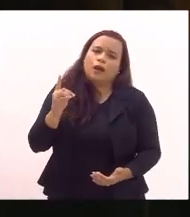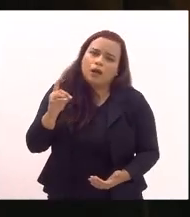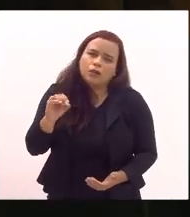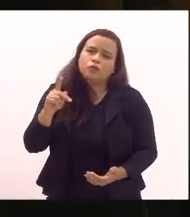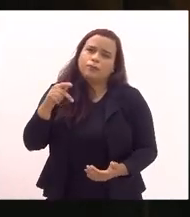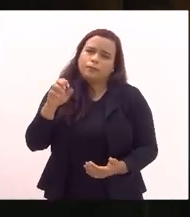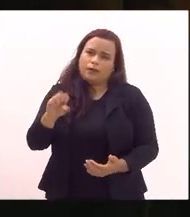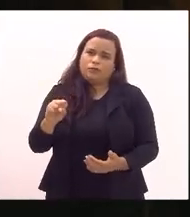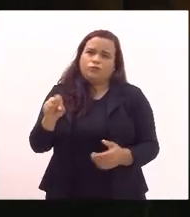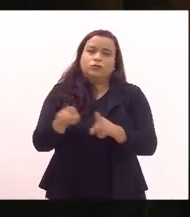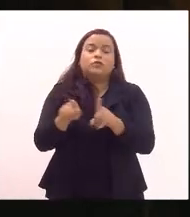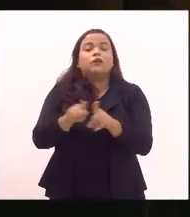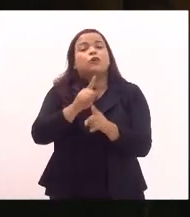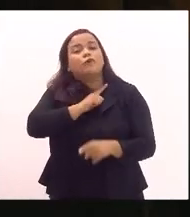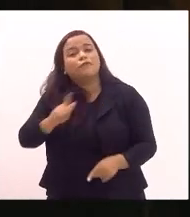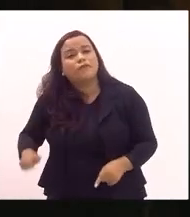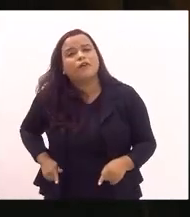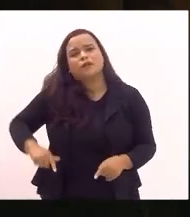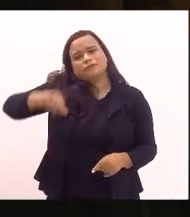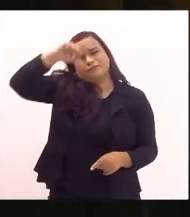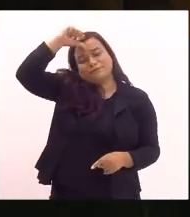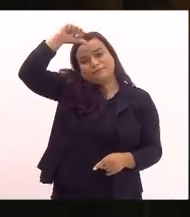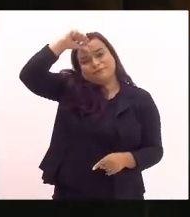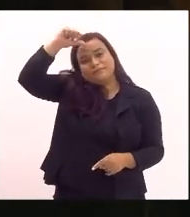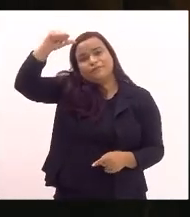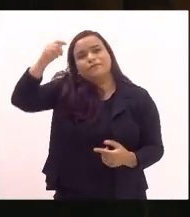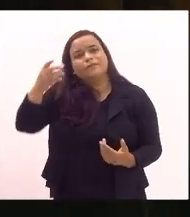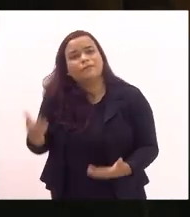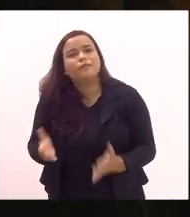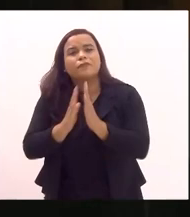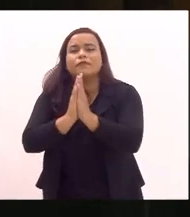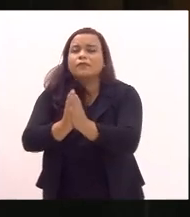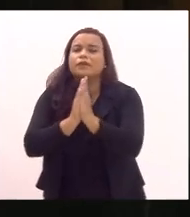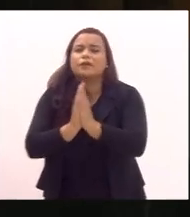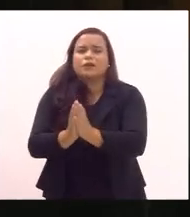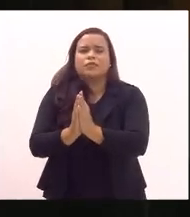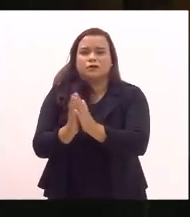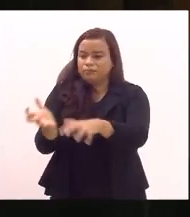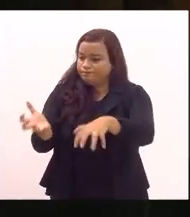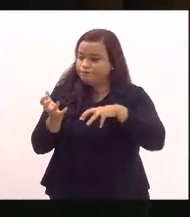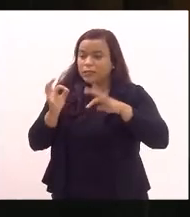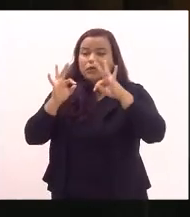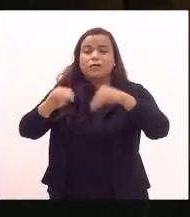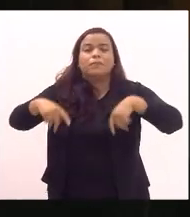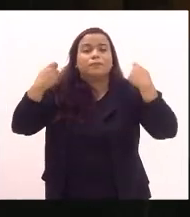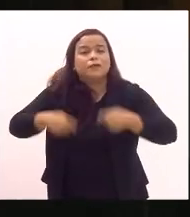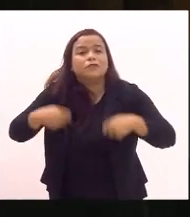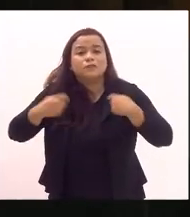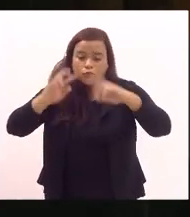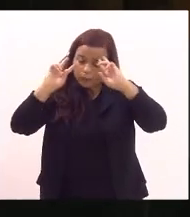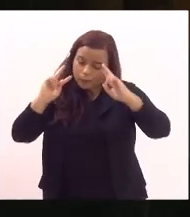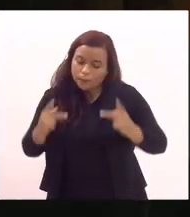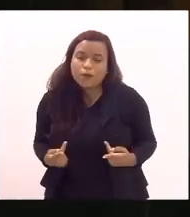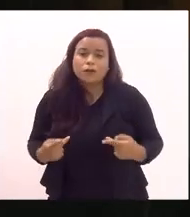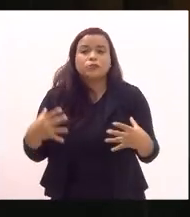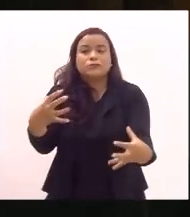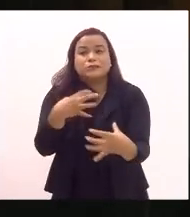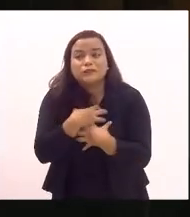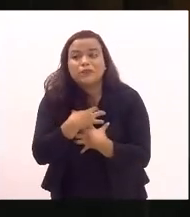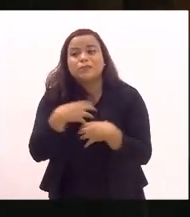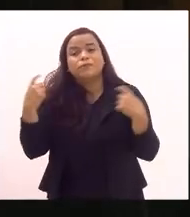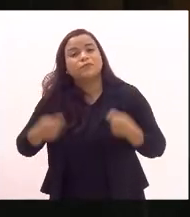Cláudio Castro todo esse Parlamento Todo mundo precisa ser humano precisa se sensibilizar